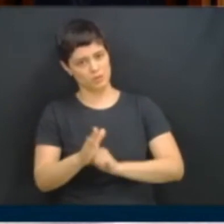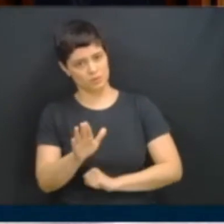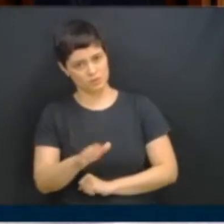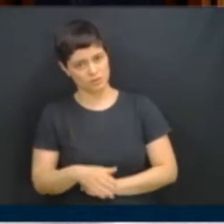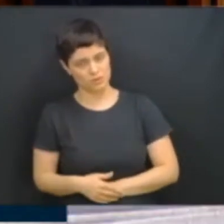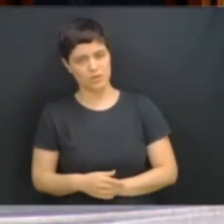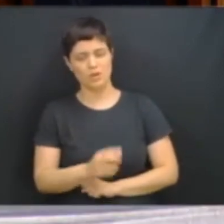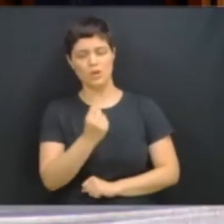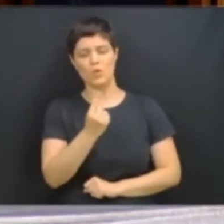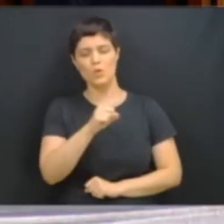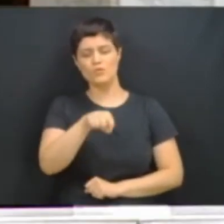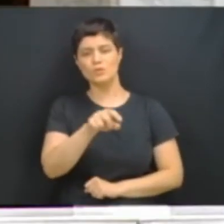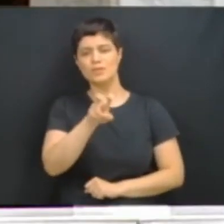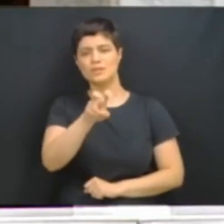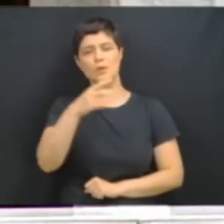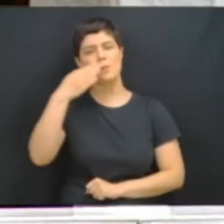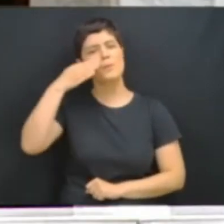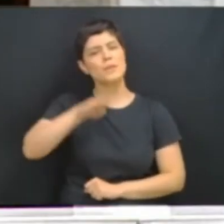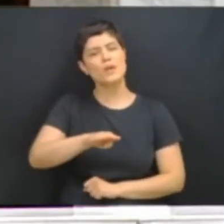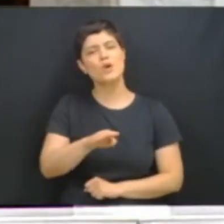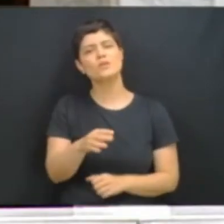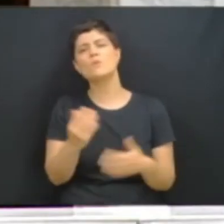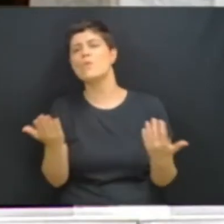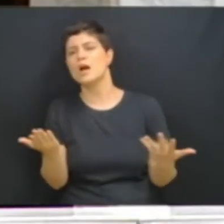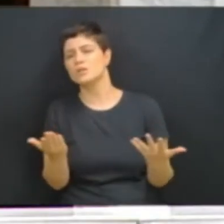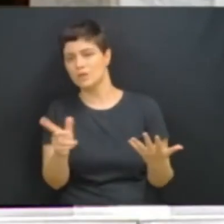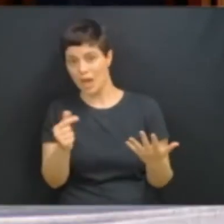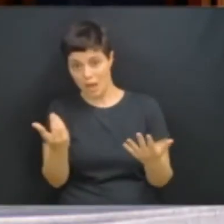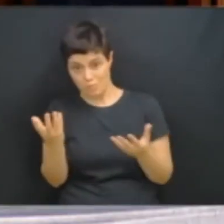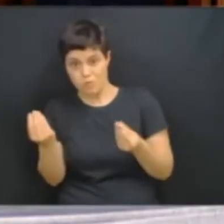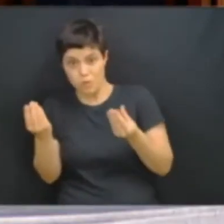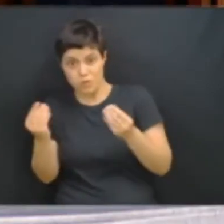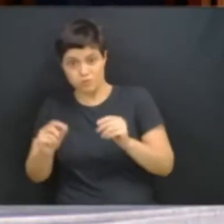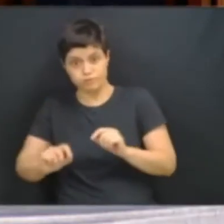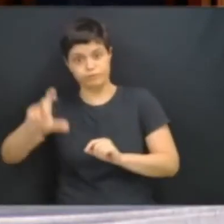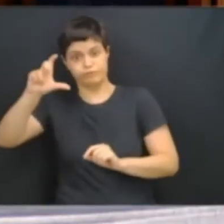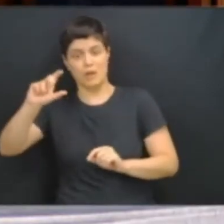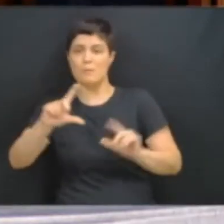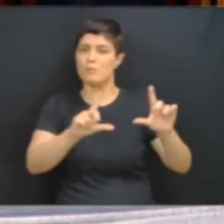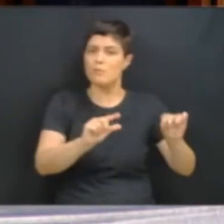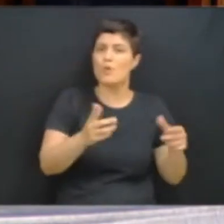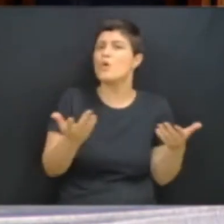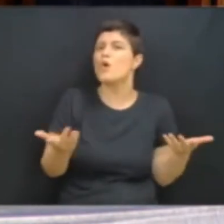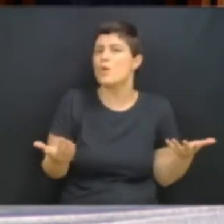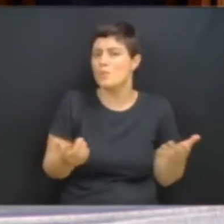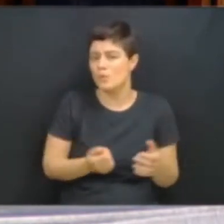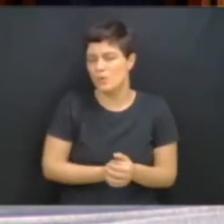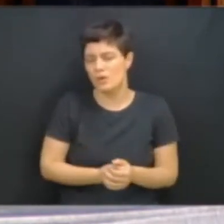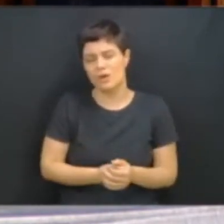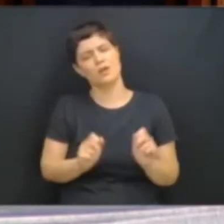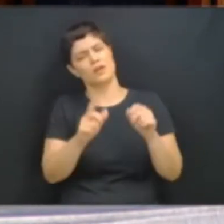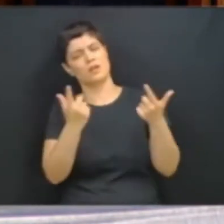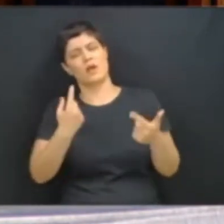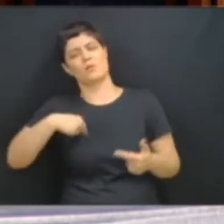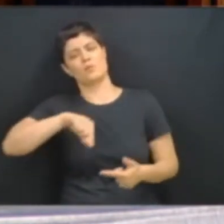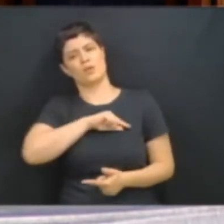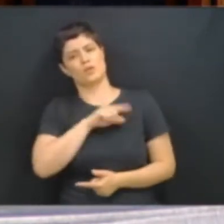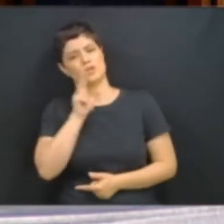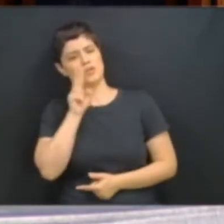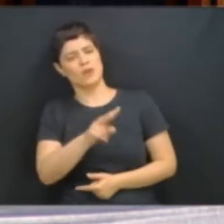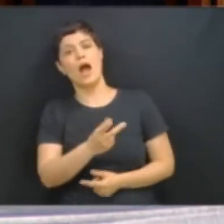representa 1,5 bilhões? É muito dinheiro, deputado Guerra? Para nós, com certeza. Mas o corte